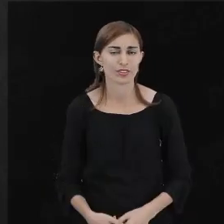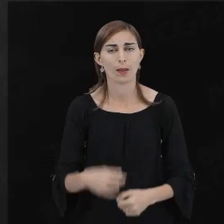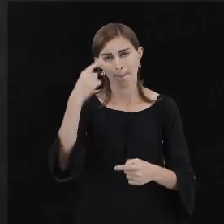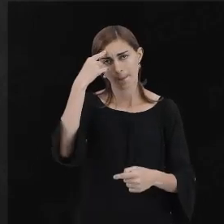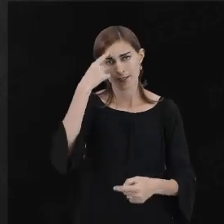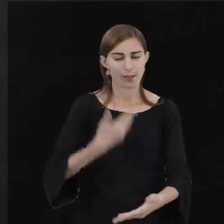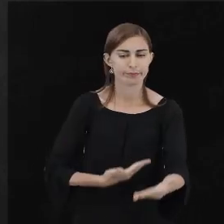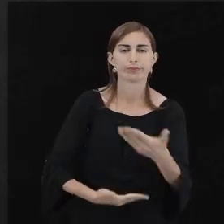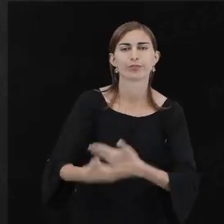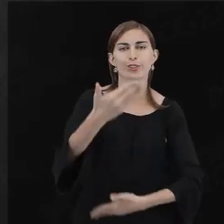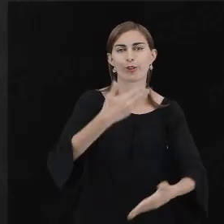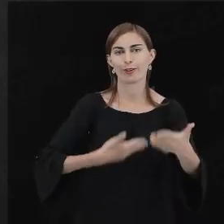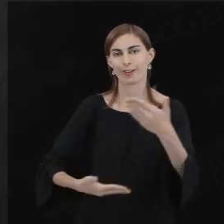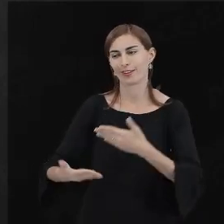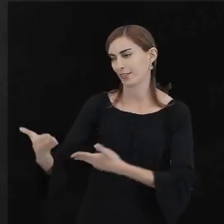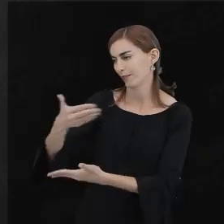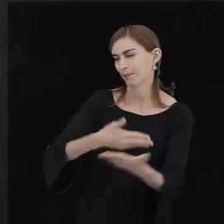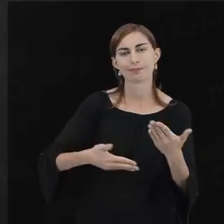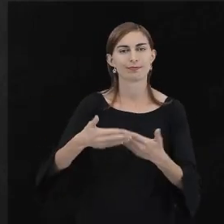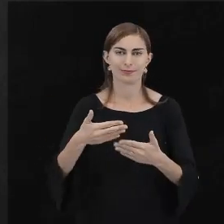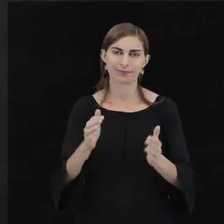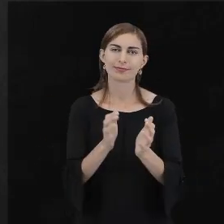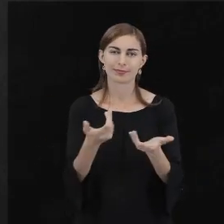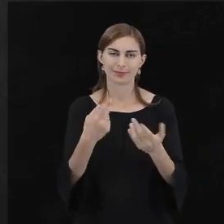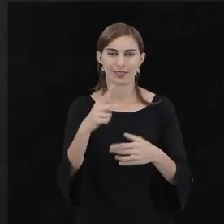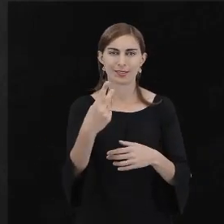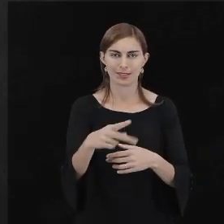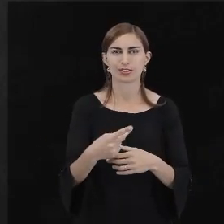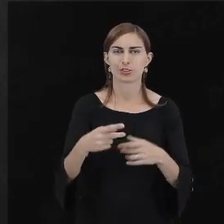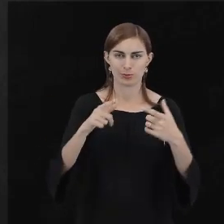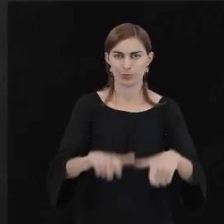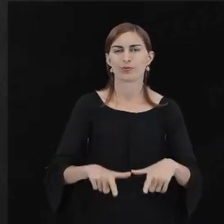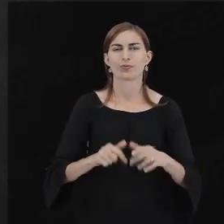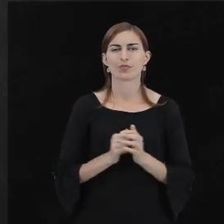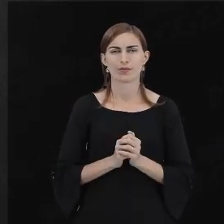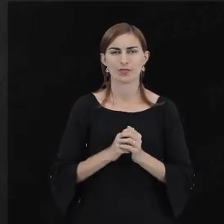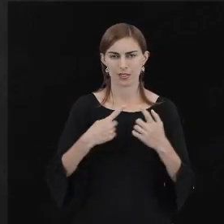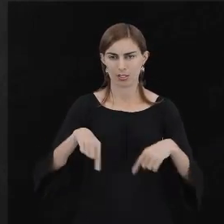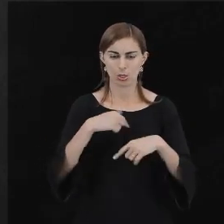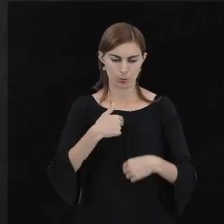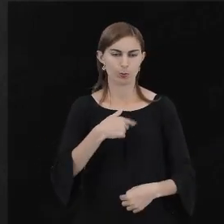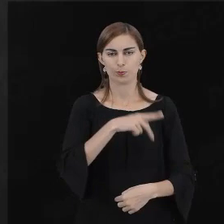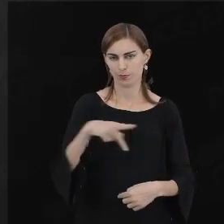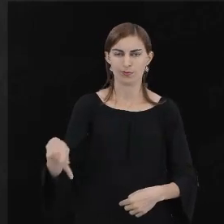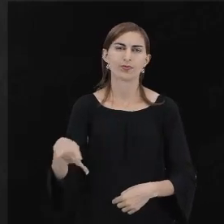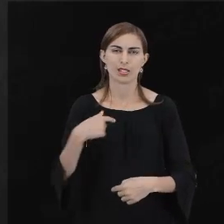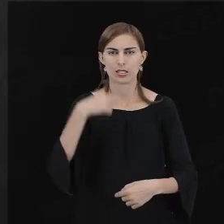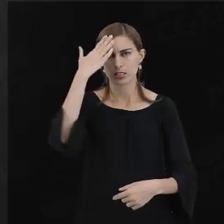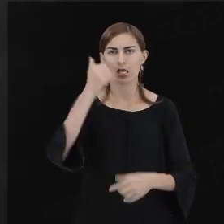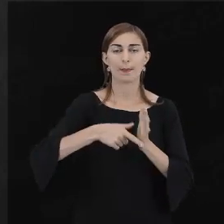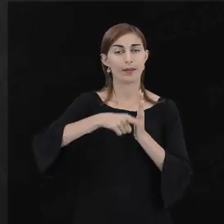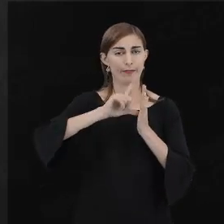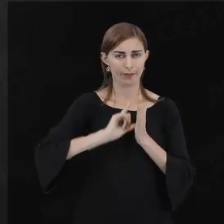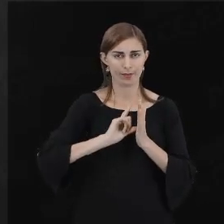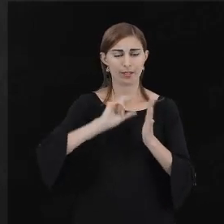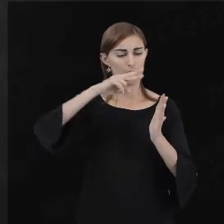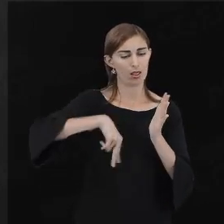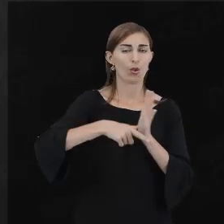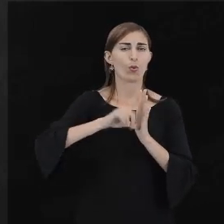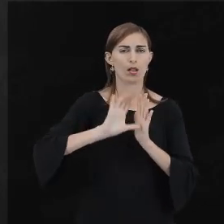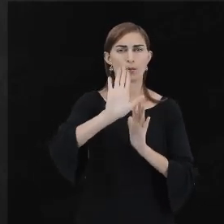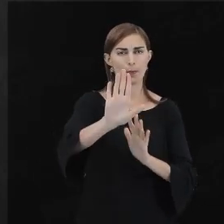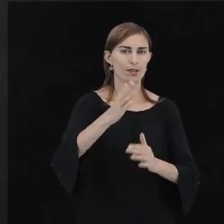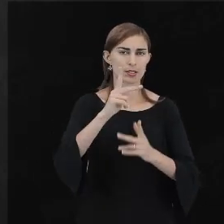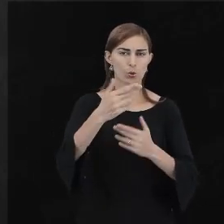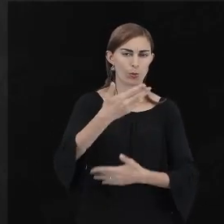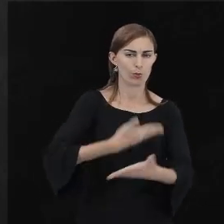do docente, ele seja de quem sabe antes, de quem leu antes, mas que vai trocar de maneira coesa,